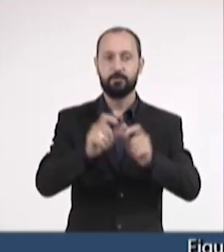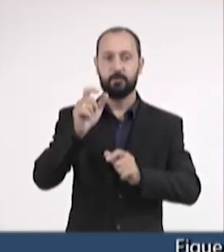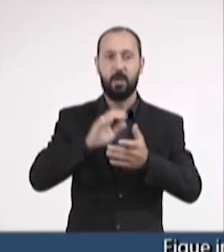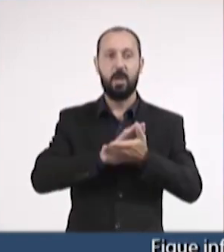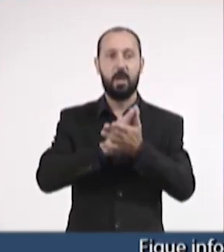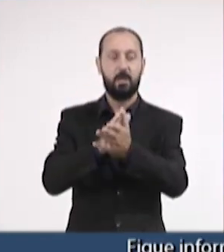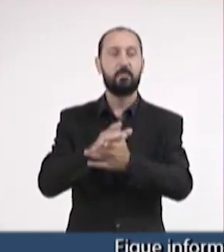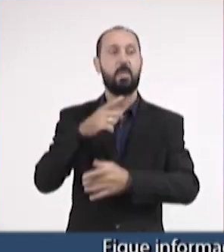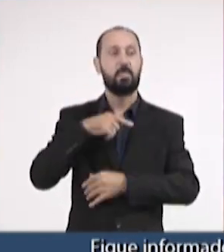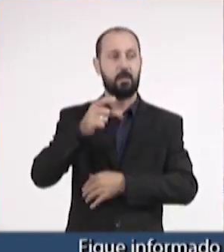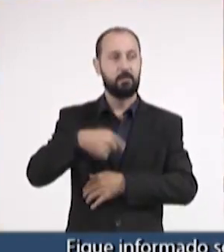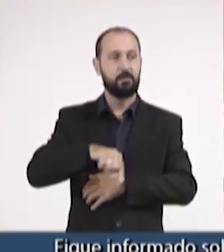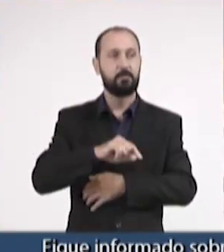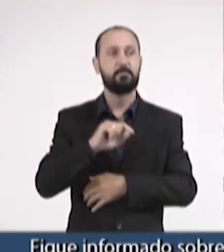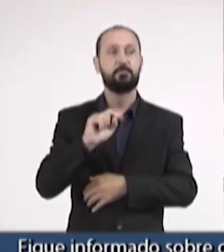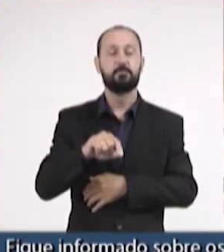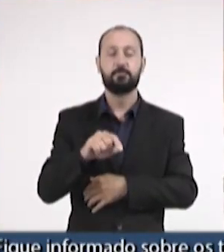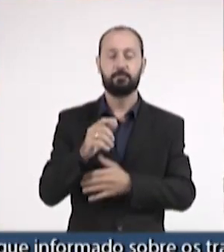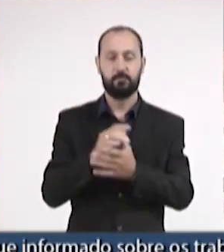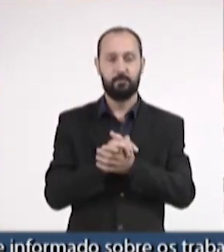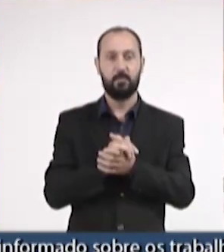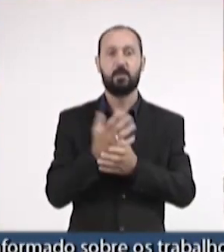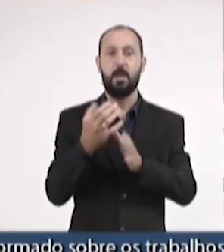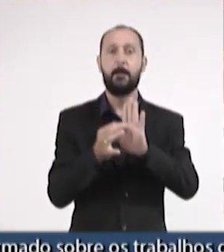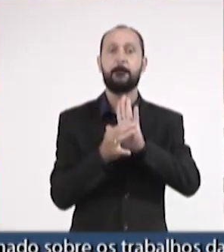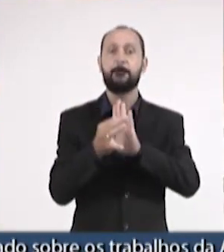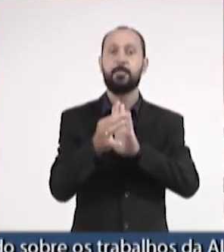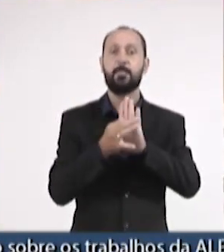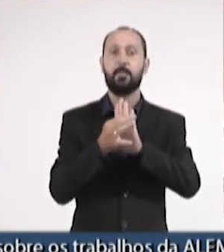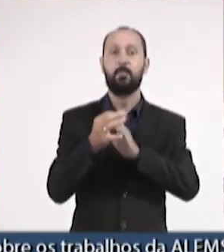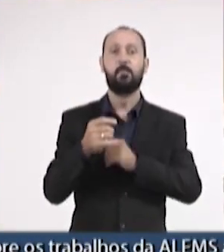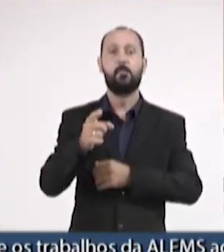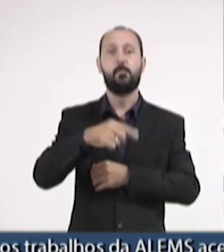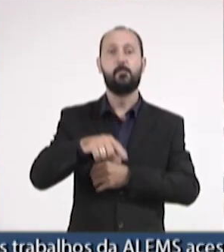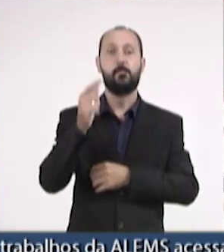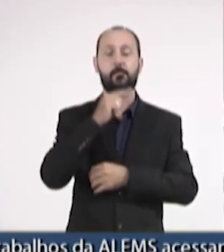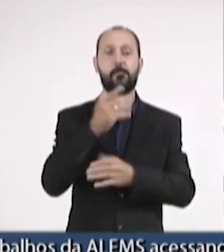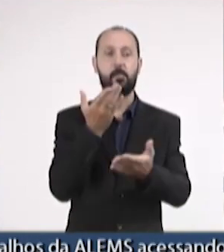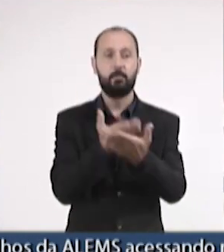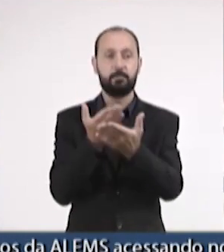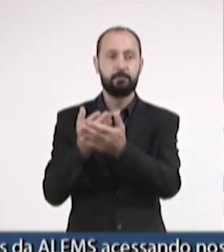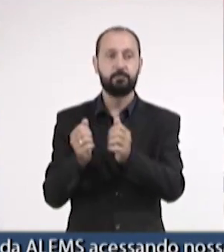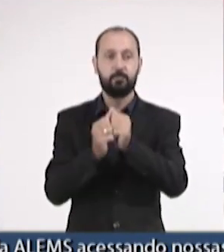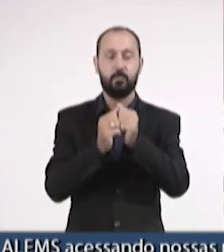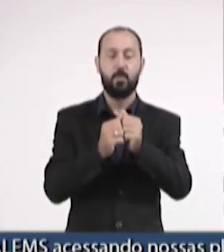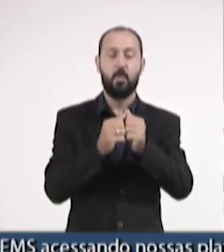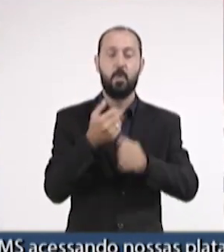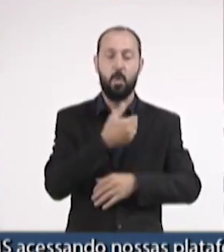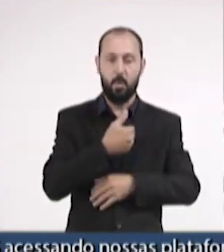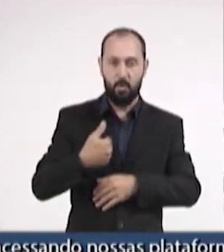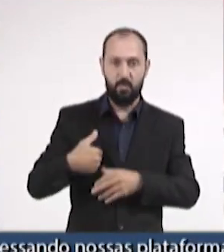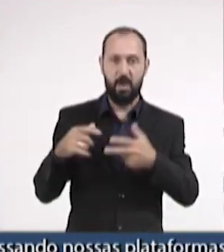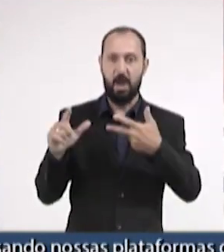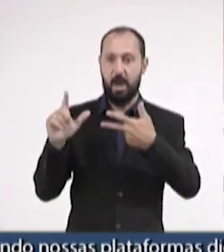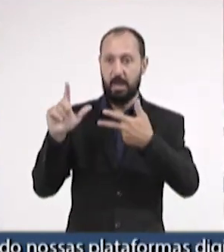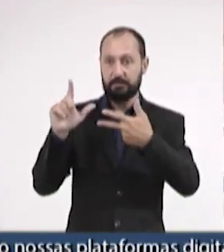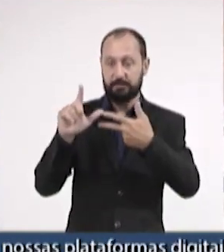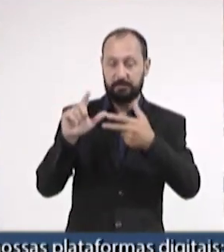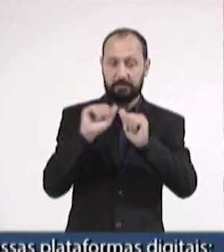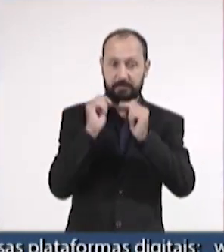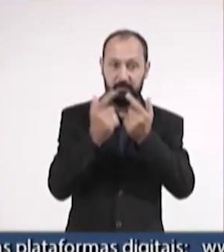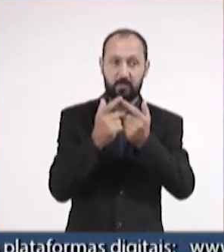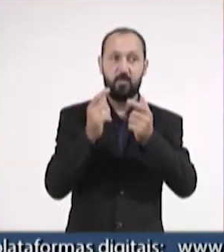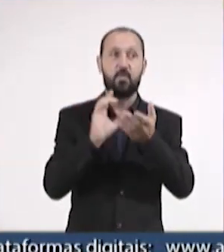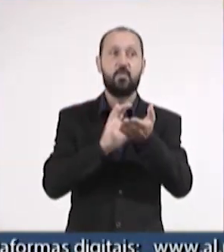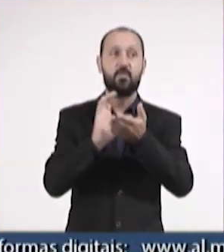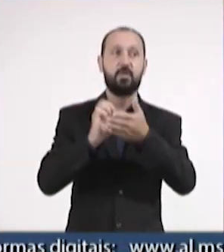lugar. Então, nós queremos propor também que vocês possam estudar juntos, governo e Assembleia, a criação de um